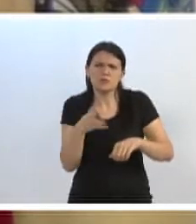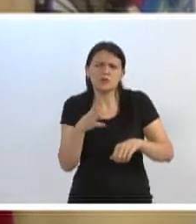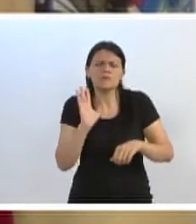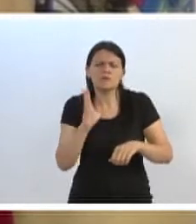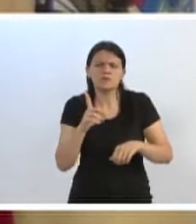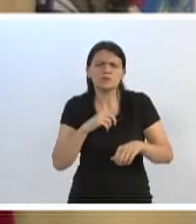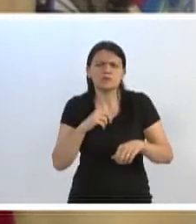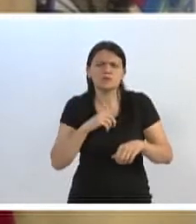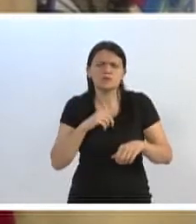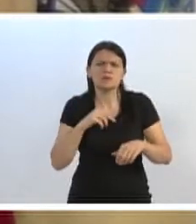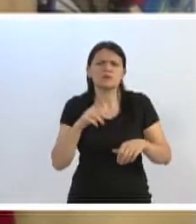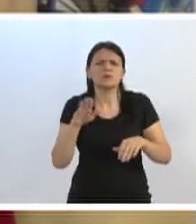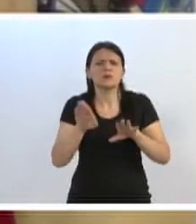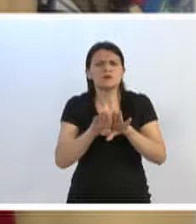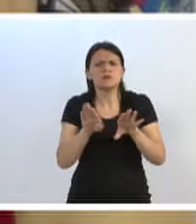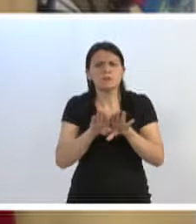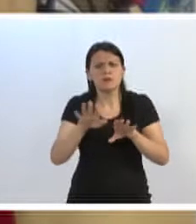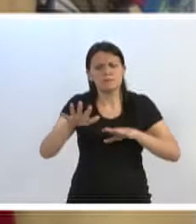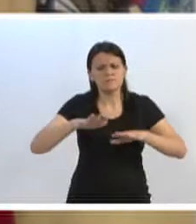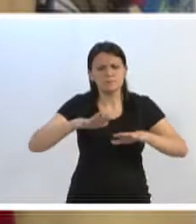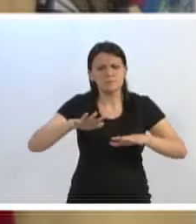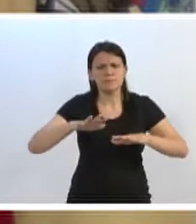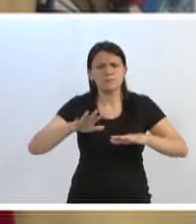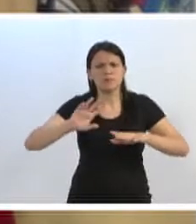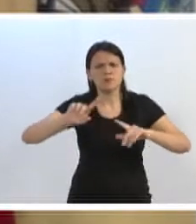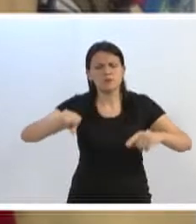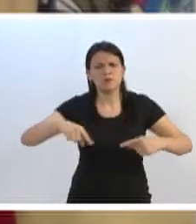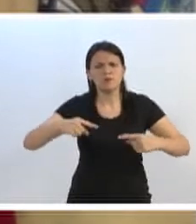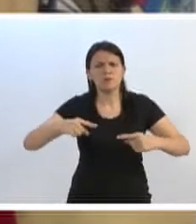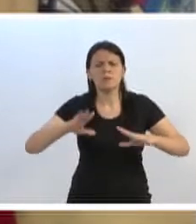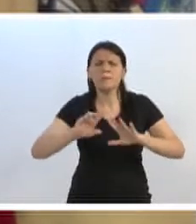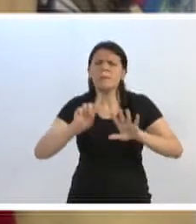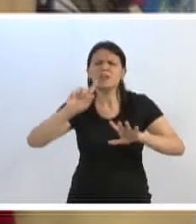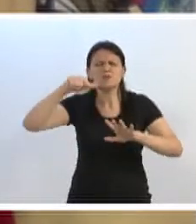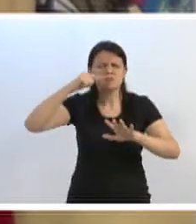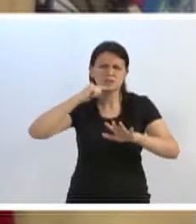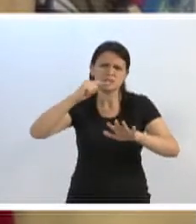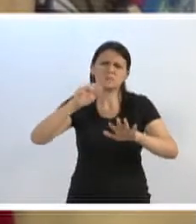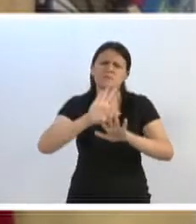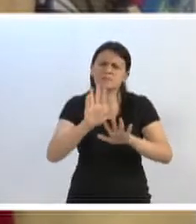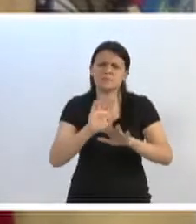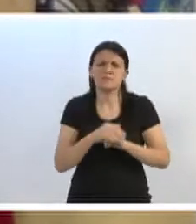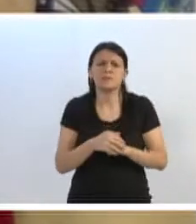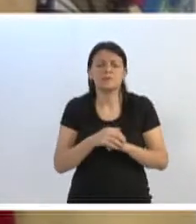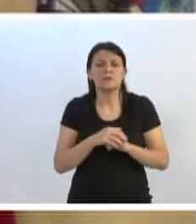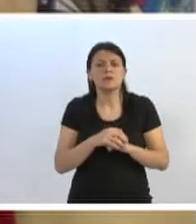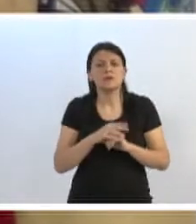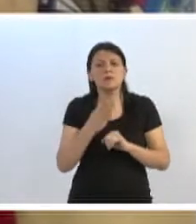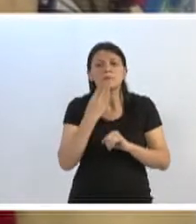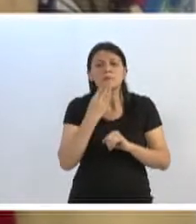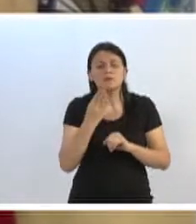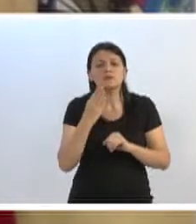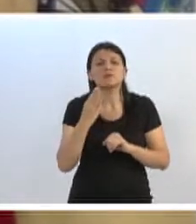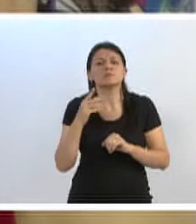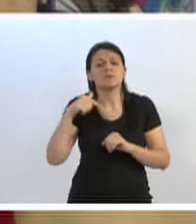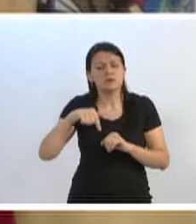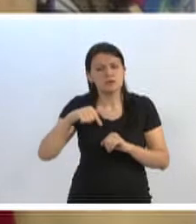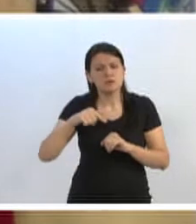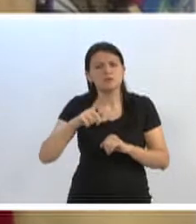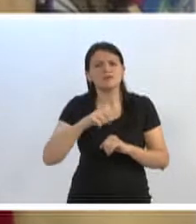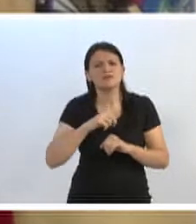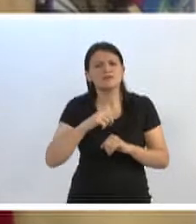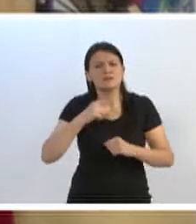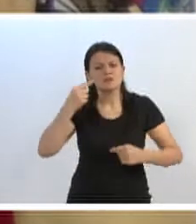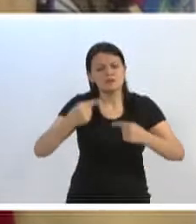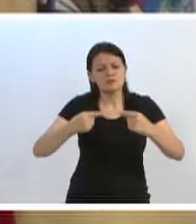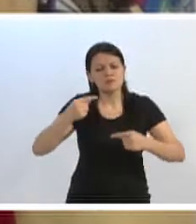gente lida, e algumas manifestações que estão tendo contra o Centro de Inovação, mas eu vou deixar para a semana que vem, e vou reforçar o meu pedido, sobretudo, que a gente tenha